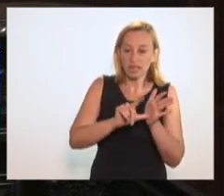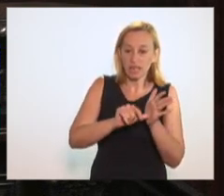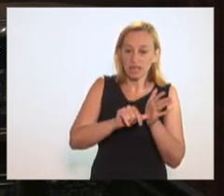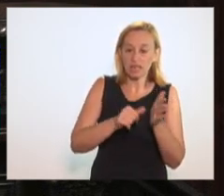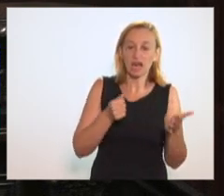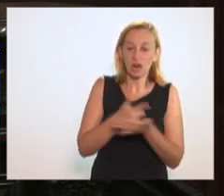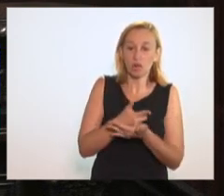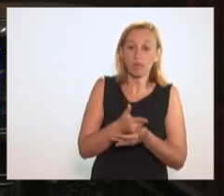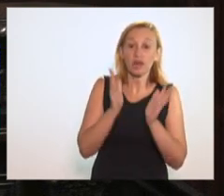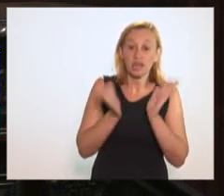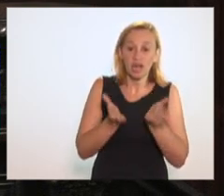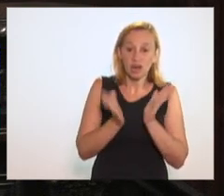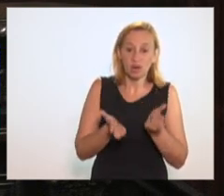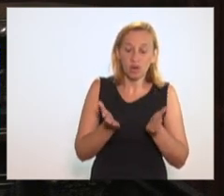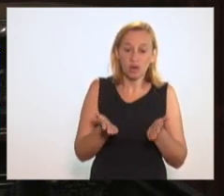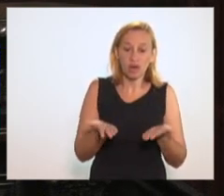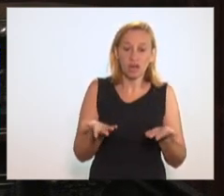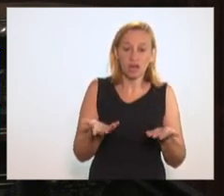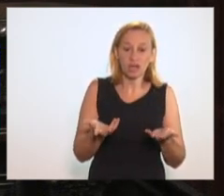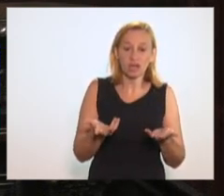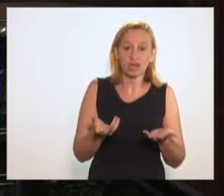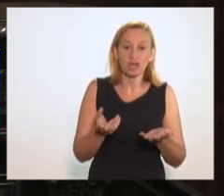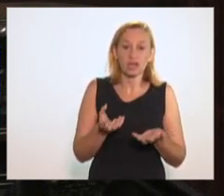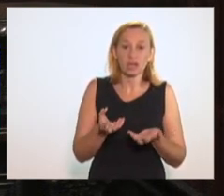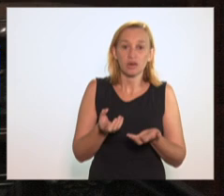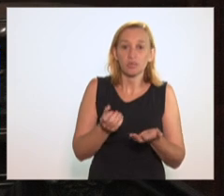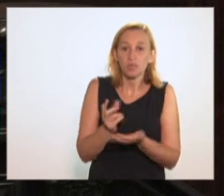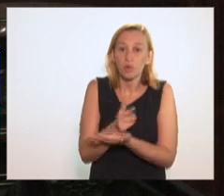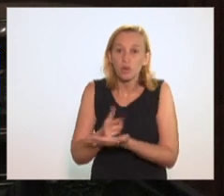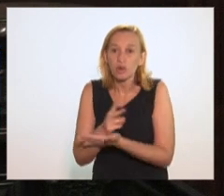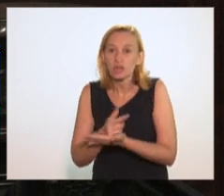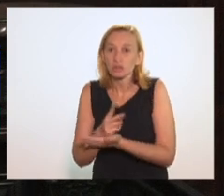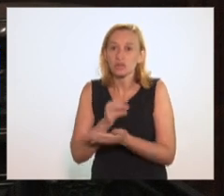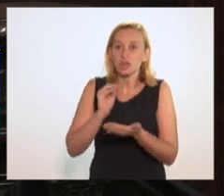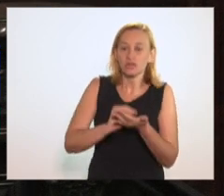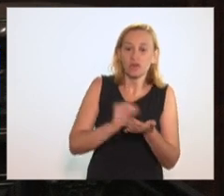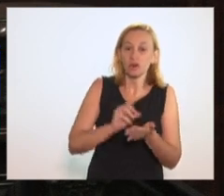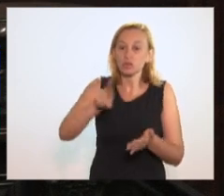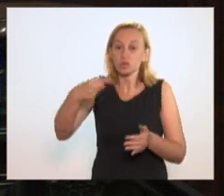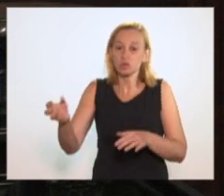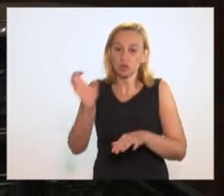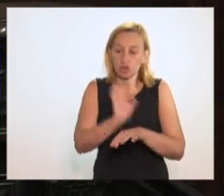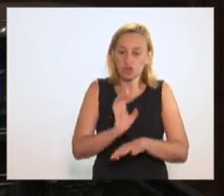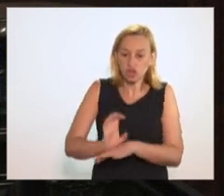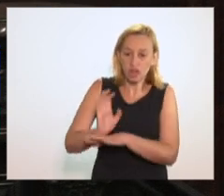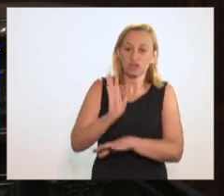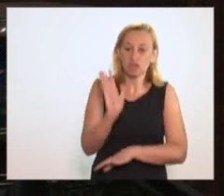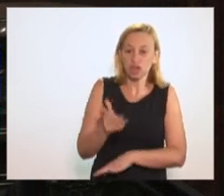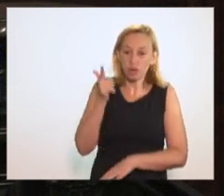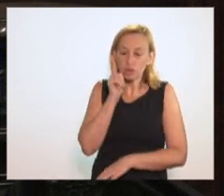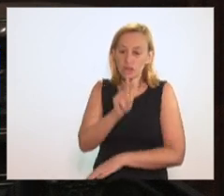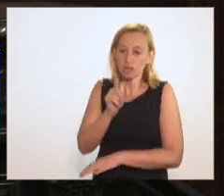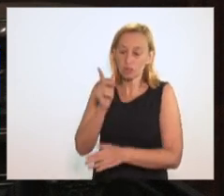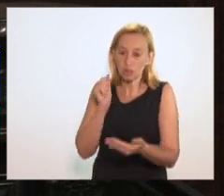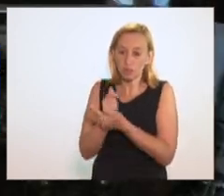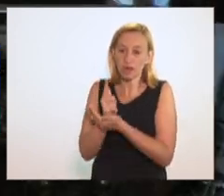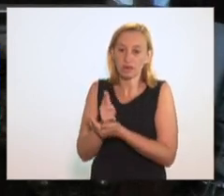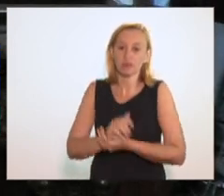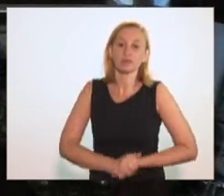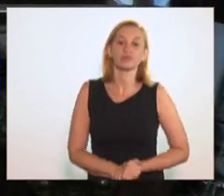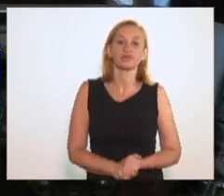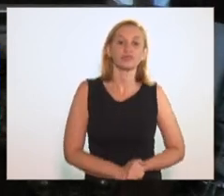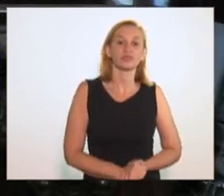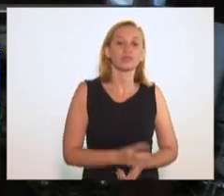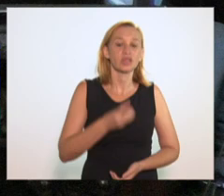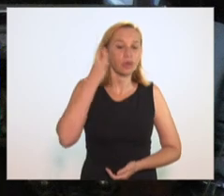e agora acaba buscando o que sobra do que os outros estados já conseguiram comprar no cenário internacional. deputado da